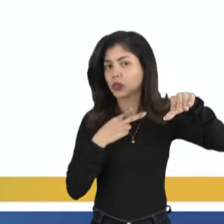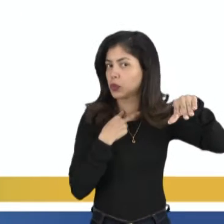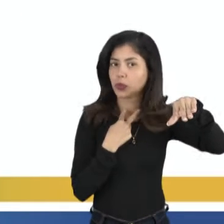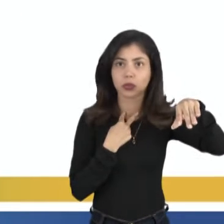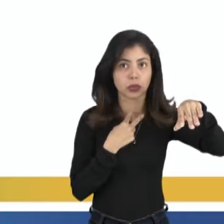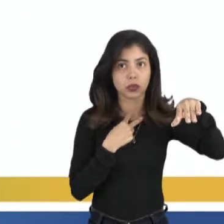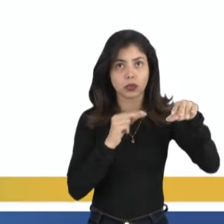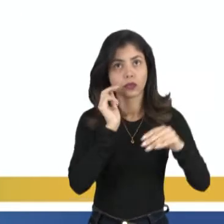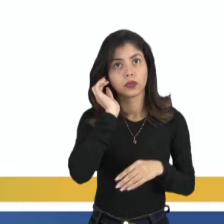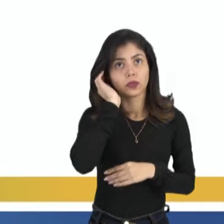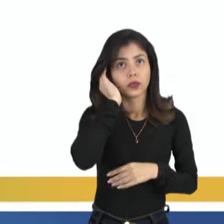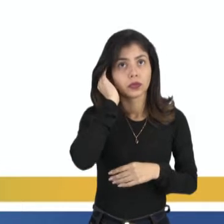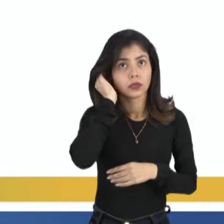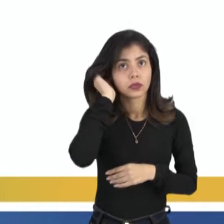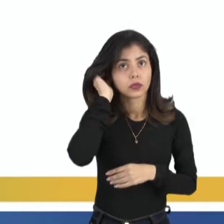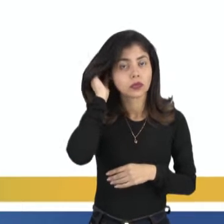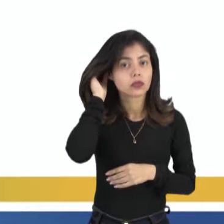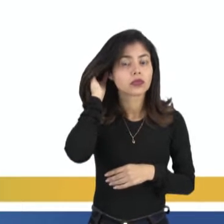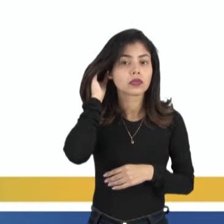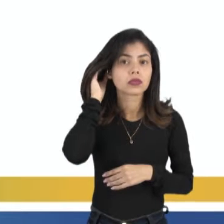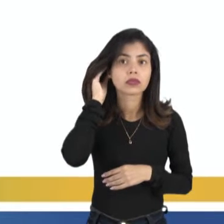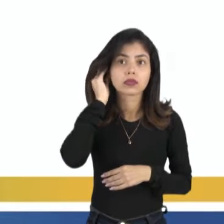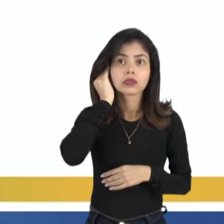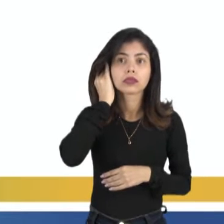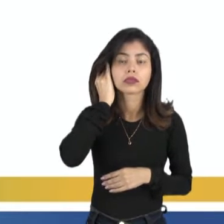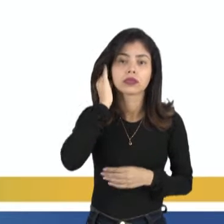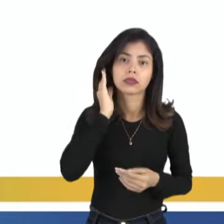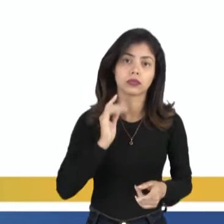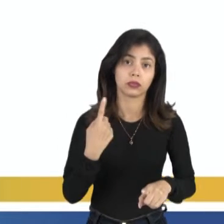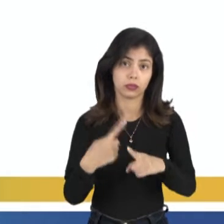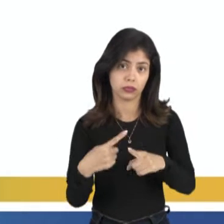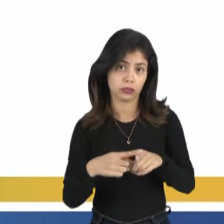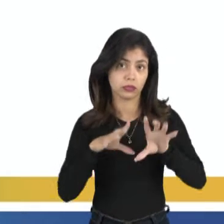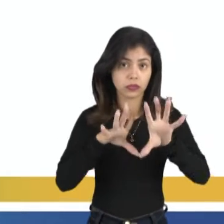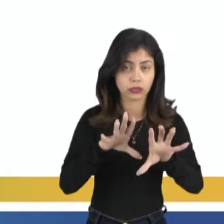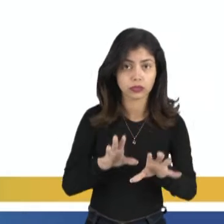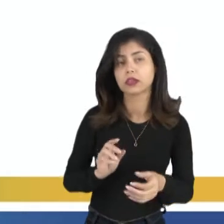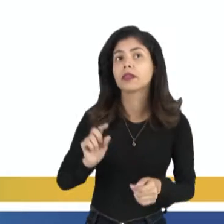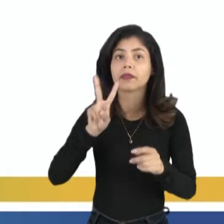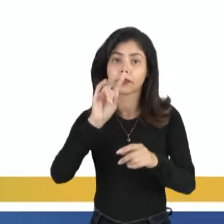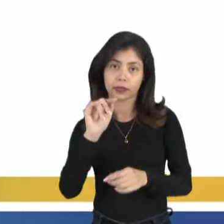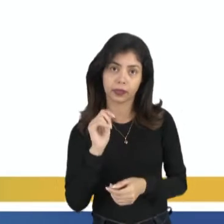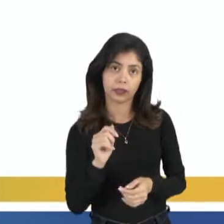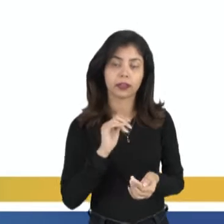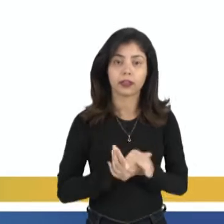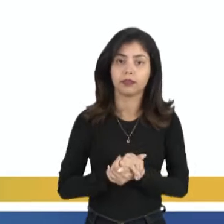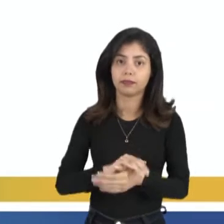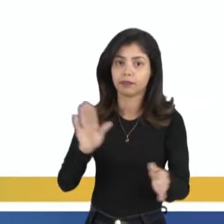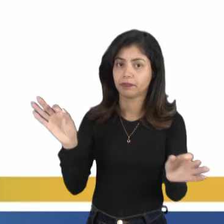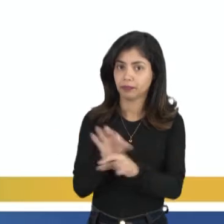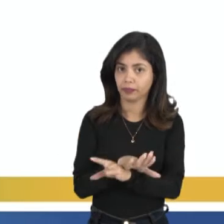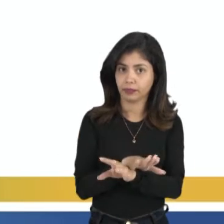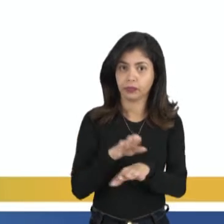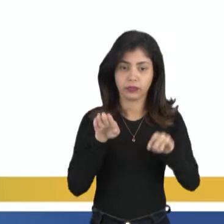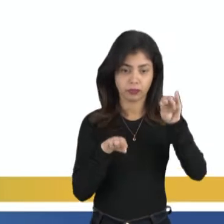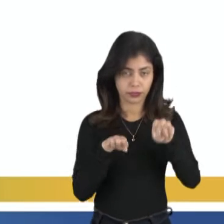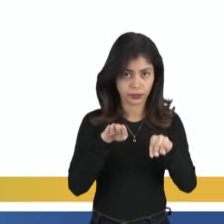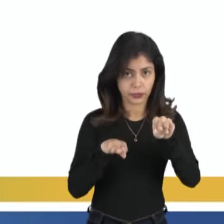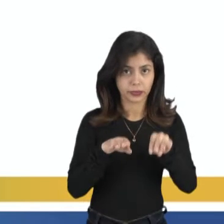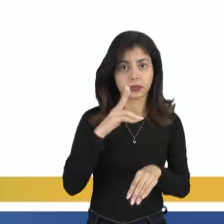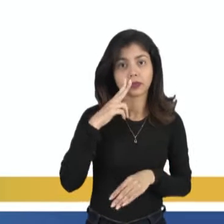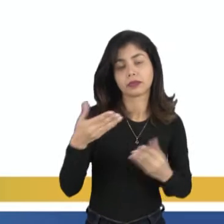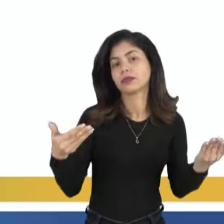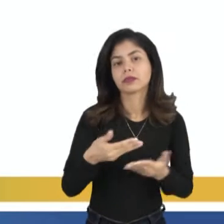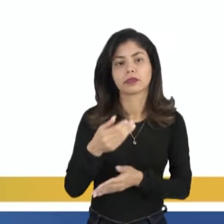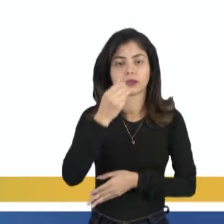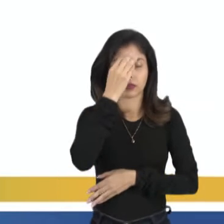essa rampa, não pode descer para cá, a rampinha, porque senão aí vai ferir a condição de equilíbrio, que nós vamos ver já